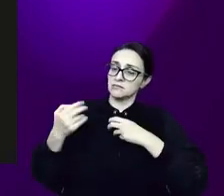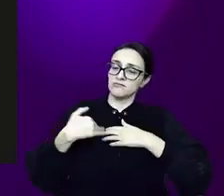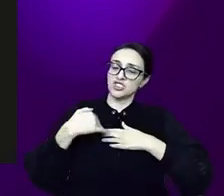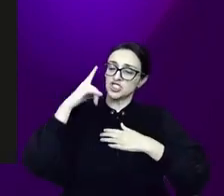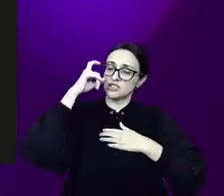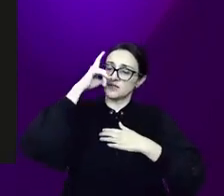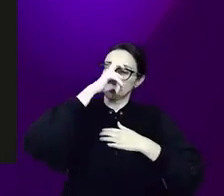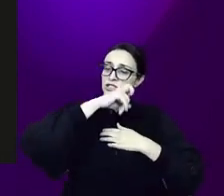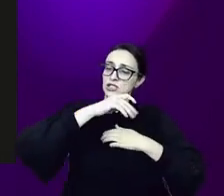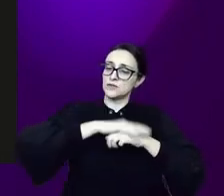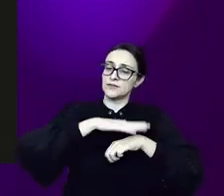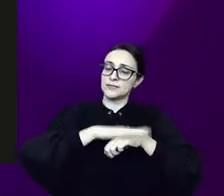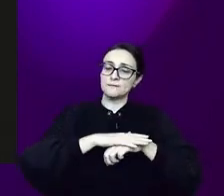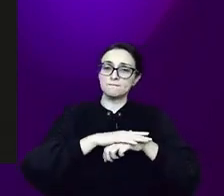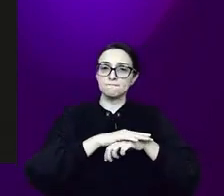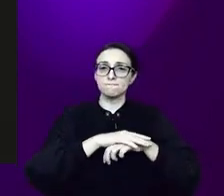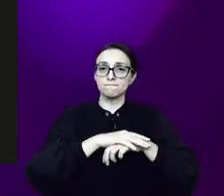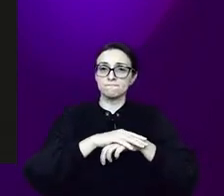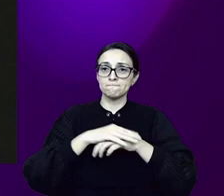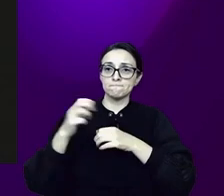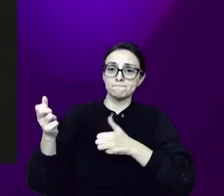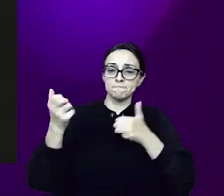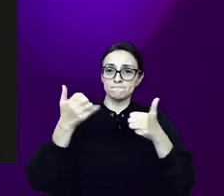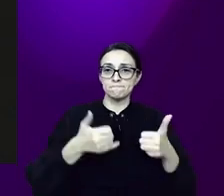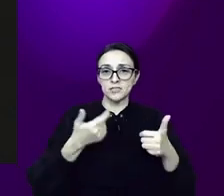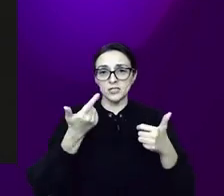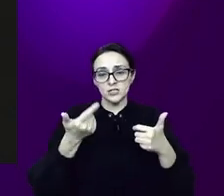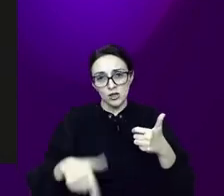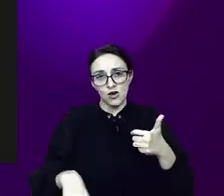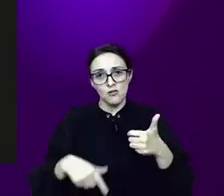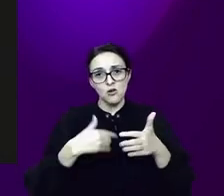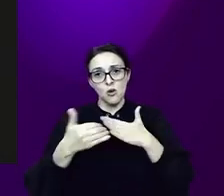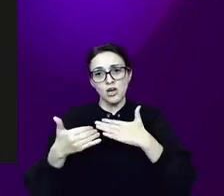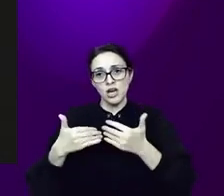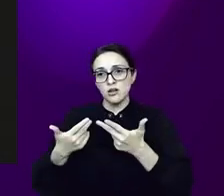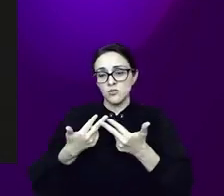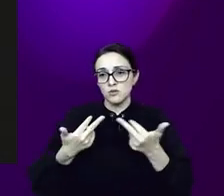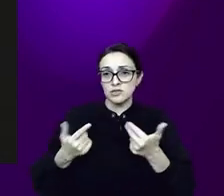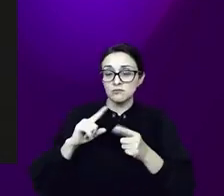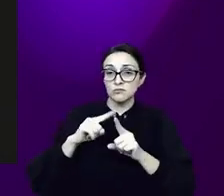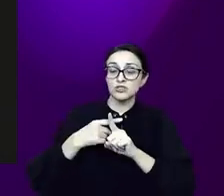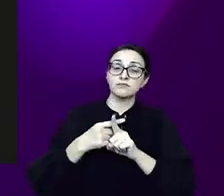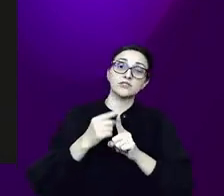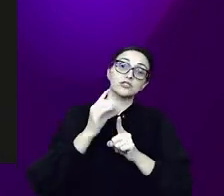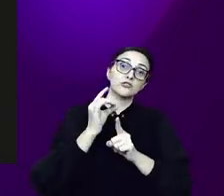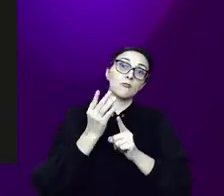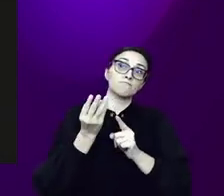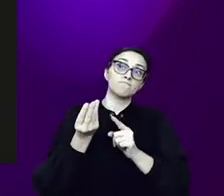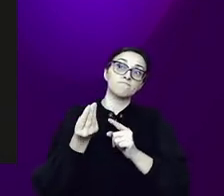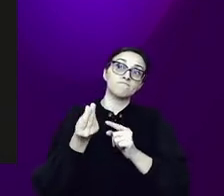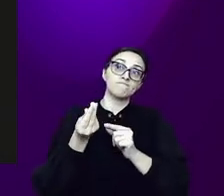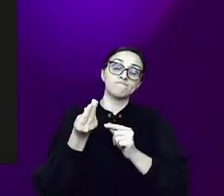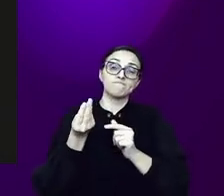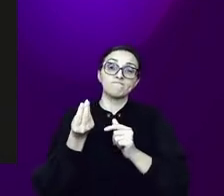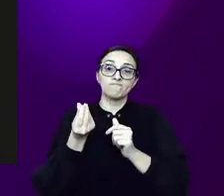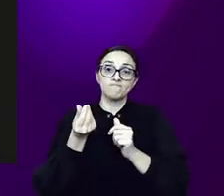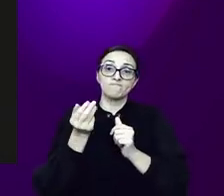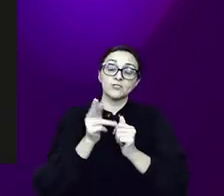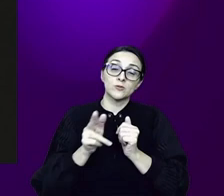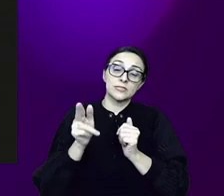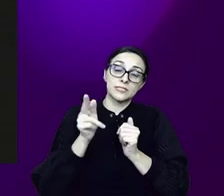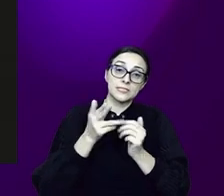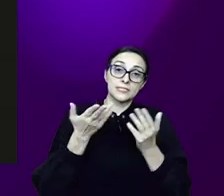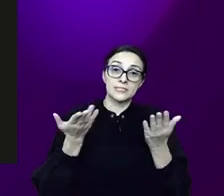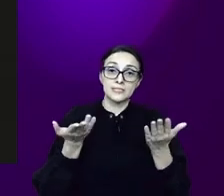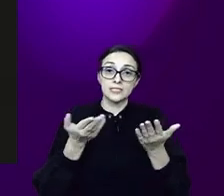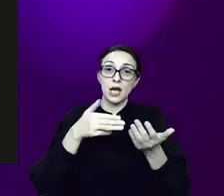difícil de você trazer de novo qualquer ganho para esse paciente, a não ser com a utilização de